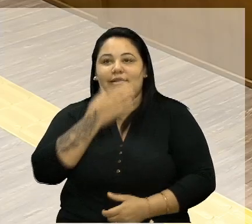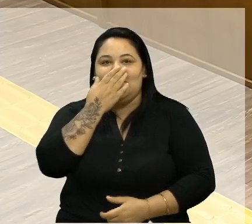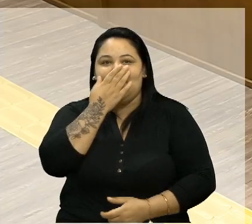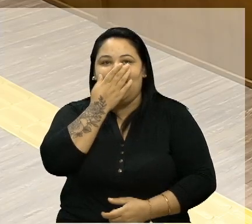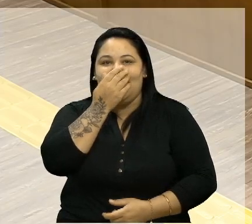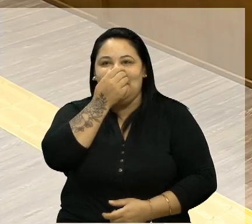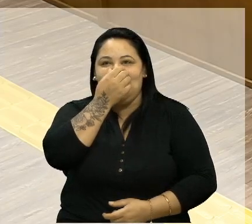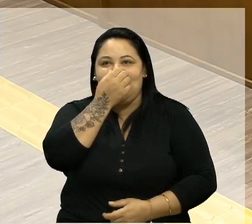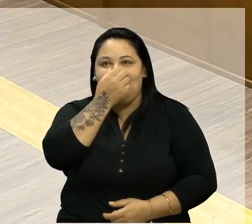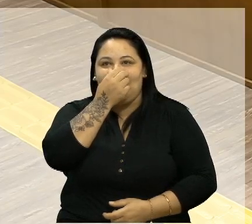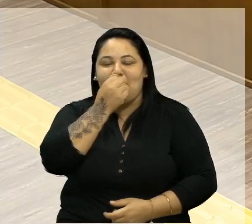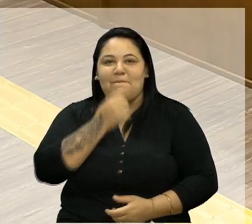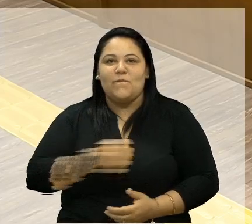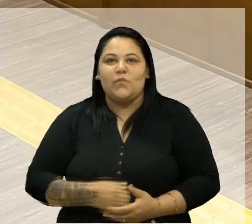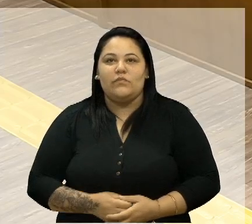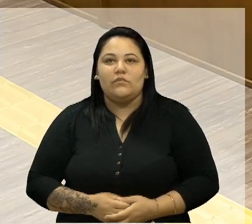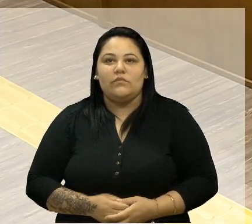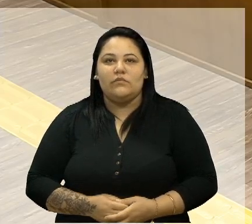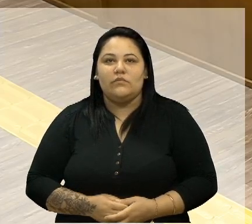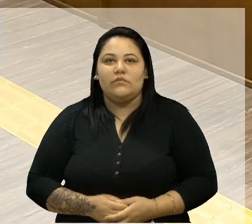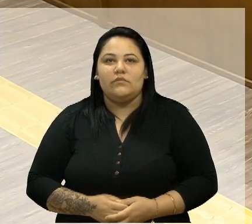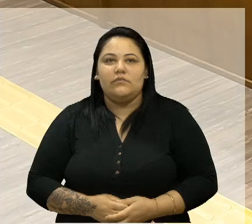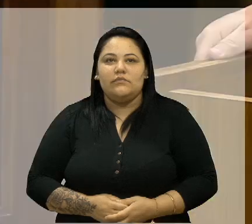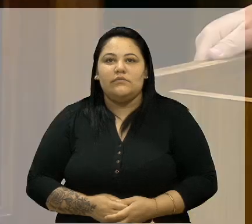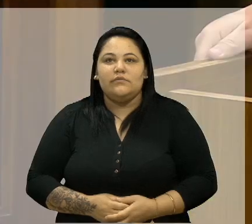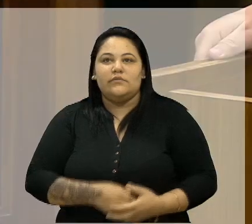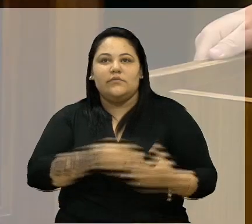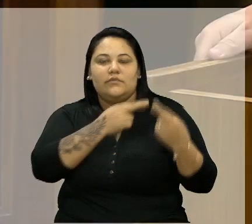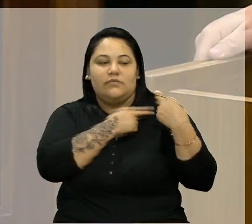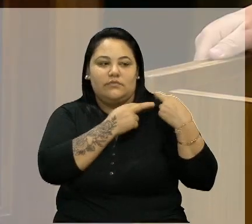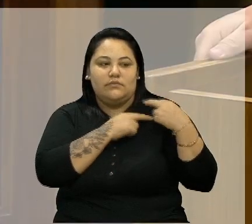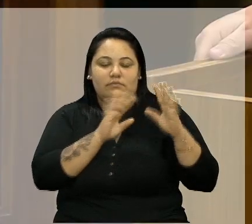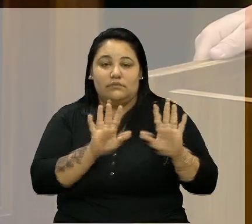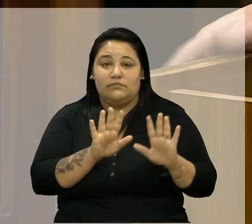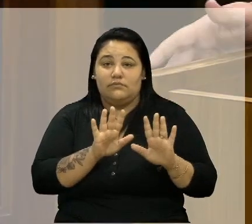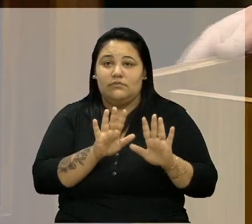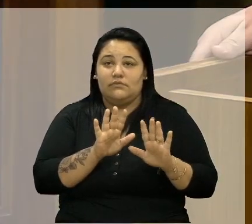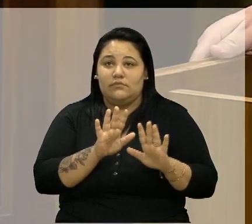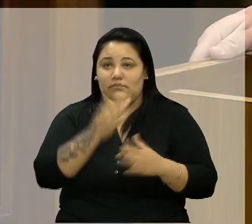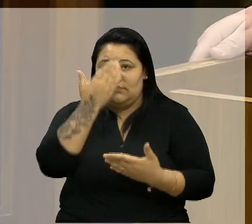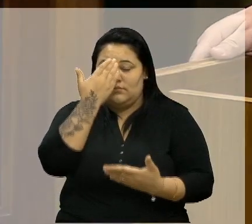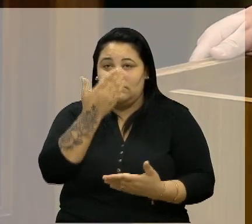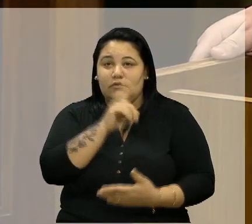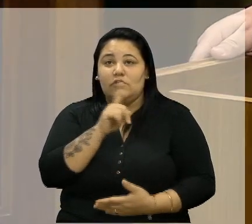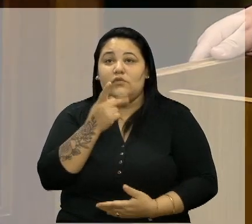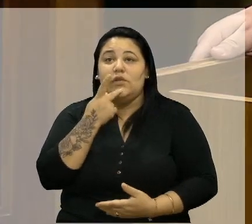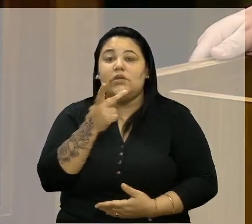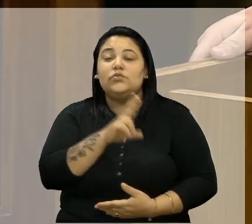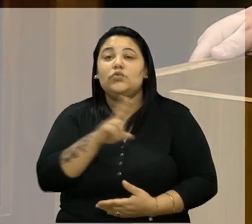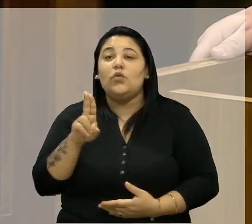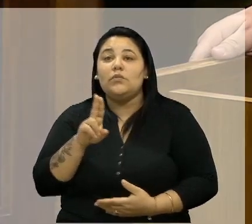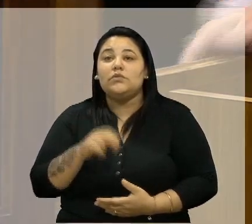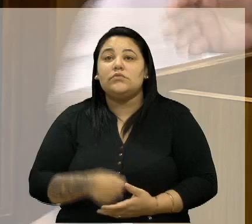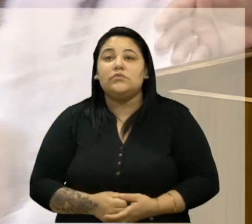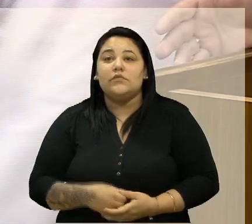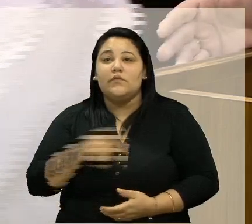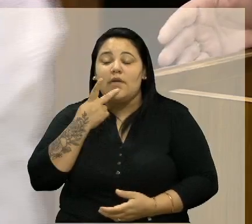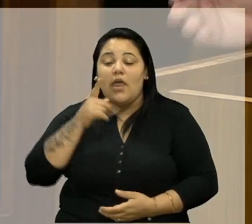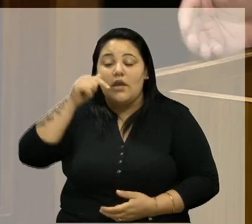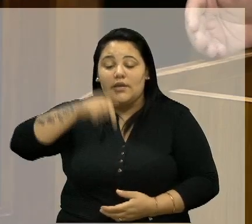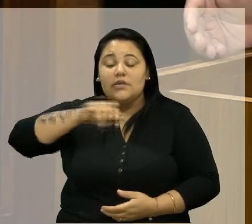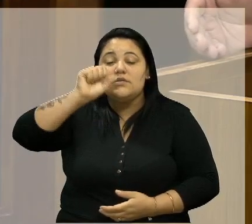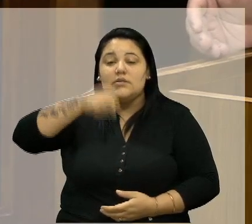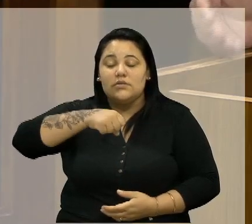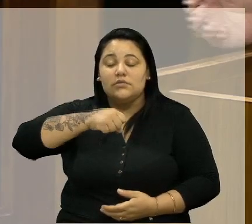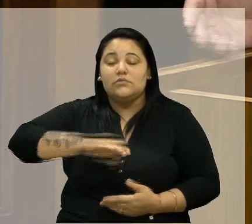de cada um dos parlamentares. Isso, muito obrigado. Fique registrado. Então, falaram aqui sim, não estou citando o nome, falaram aqui sim que o